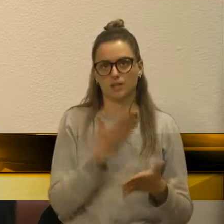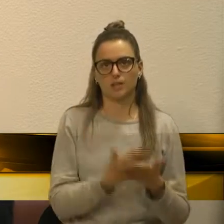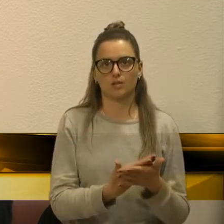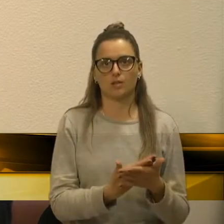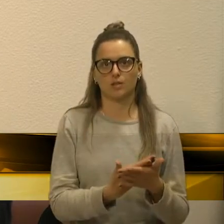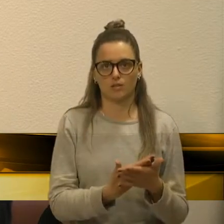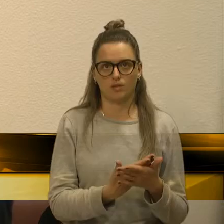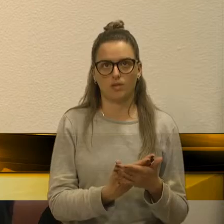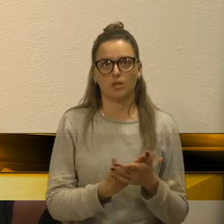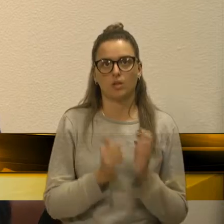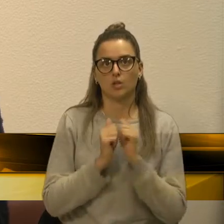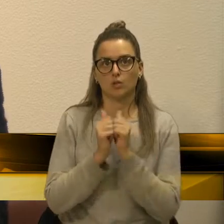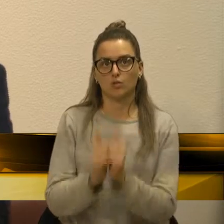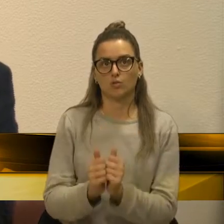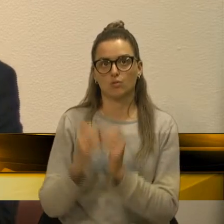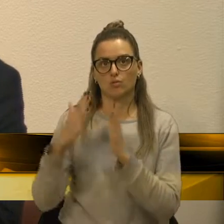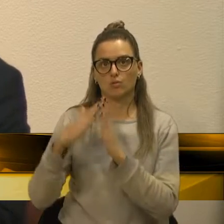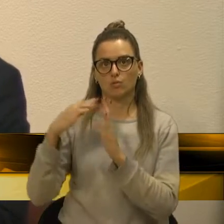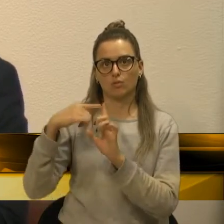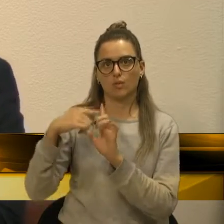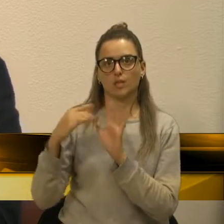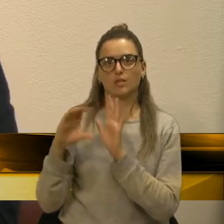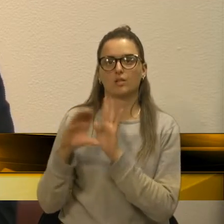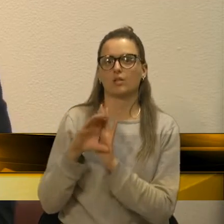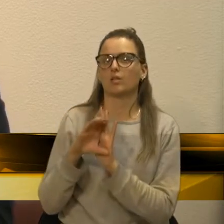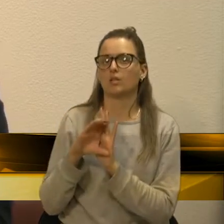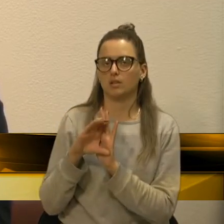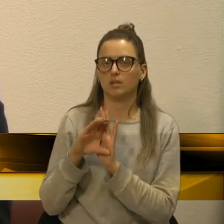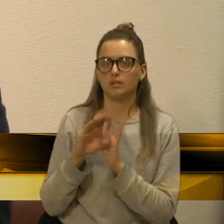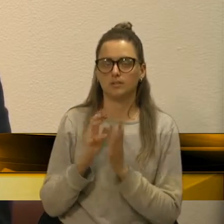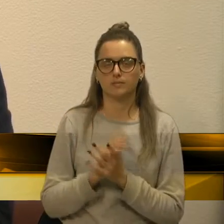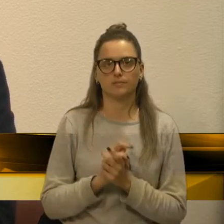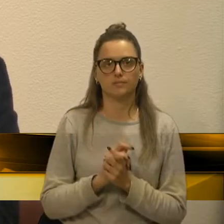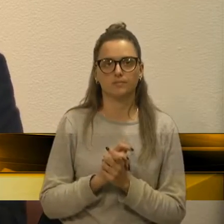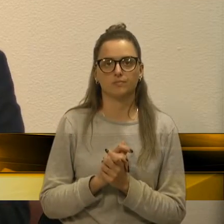junto com a própria Igreja Católica, inclusive.